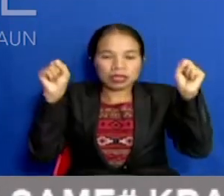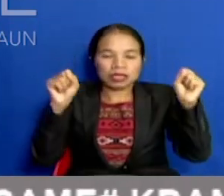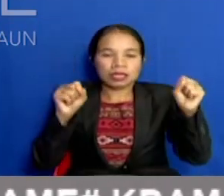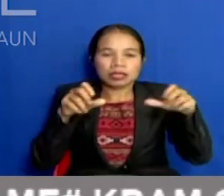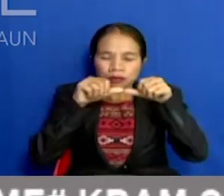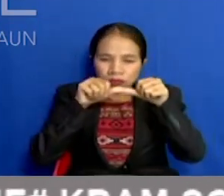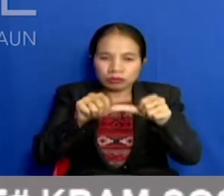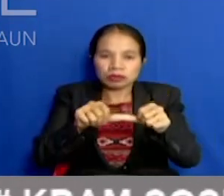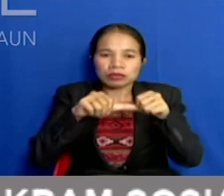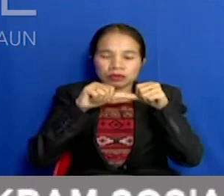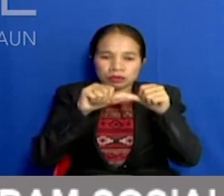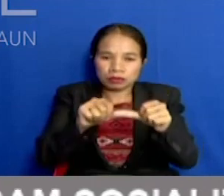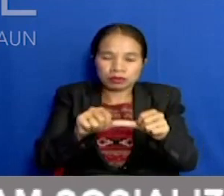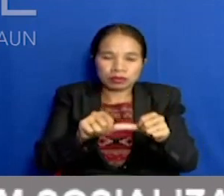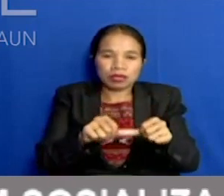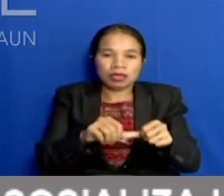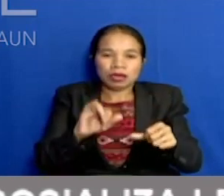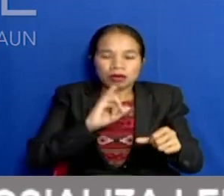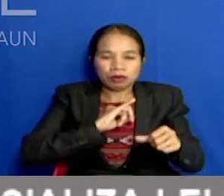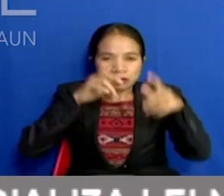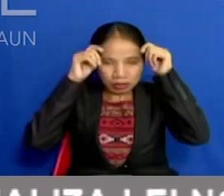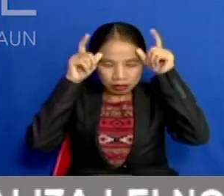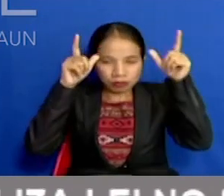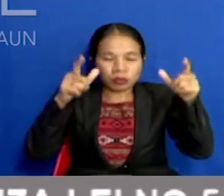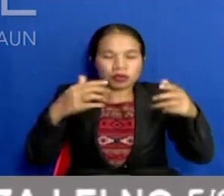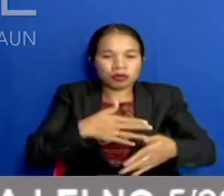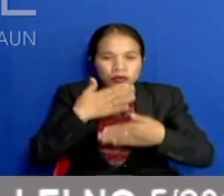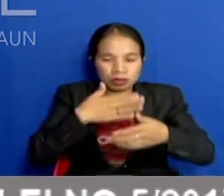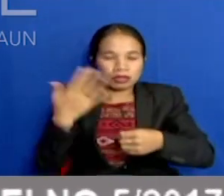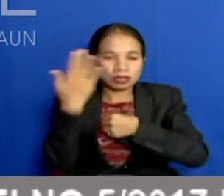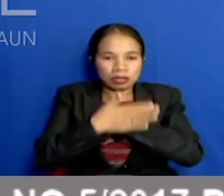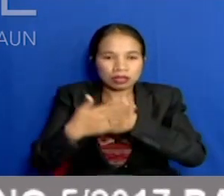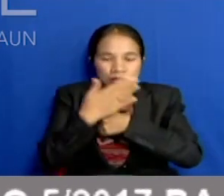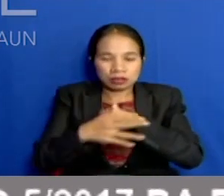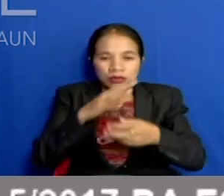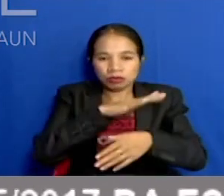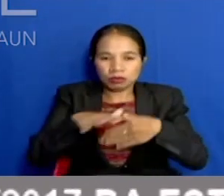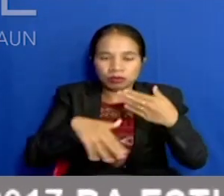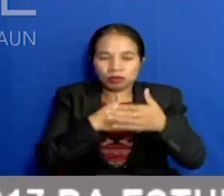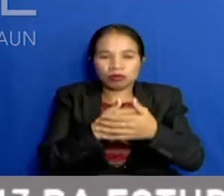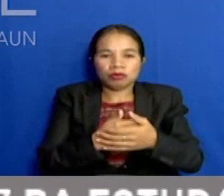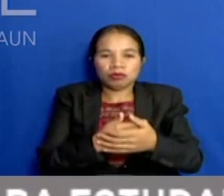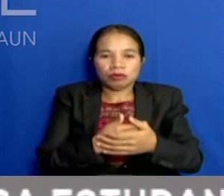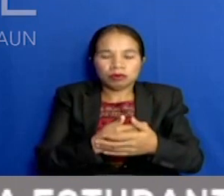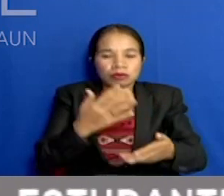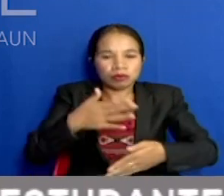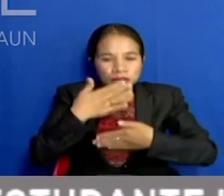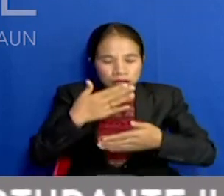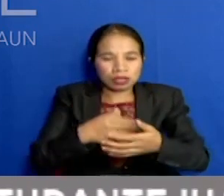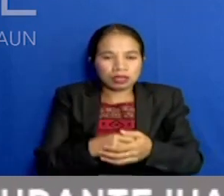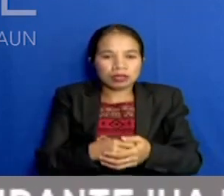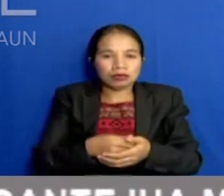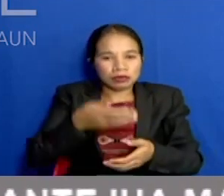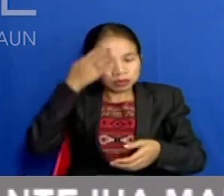bebê. Eu não tenho contente na nação tomaca. Louva, não aprecia a posição de Sua Excelência